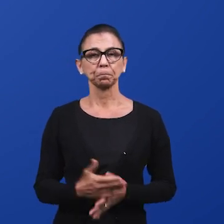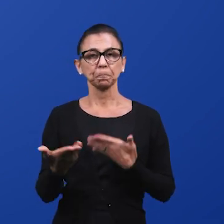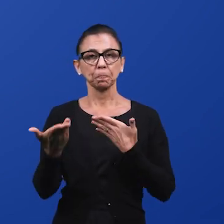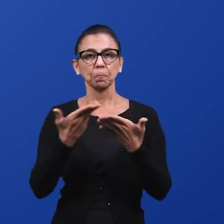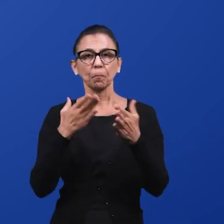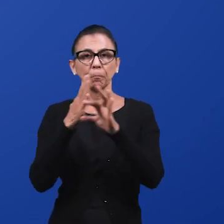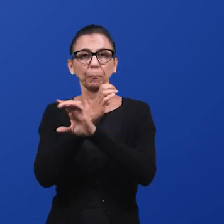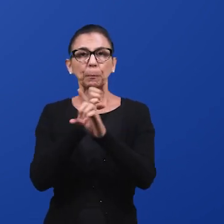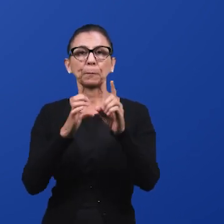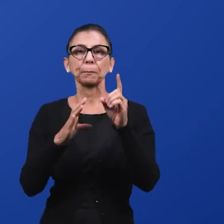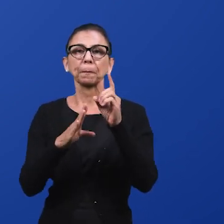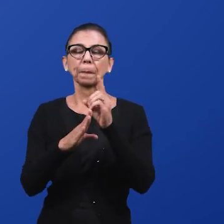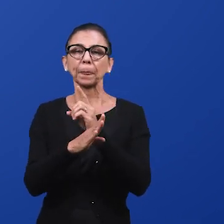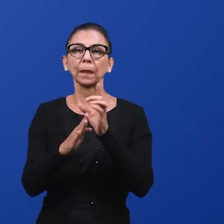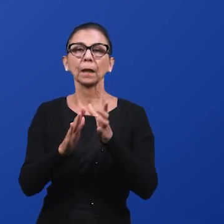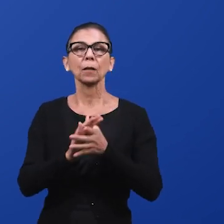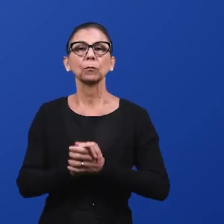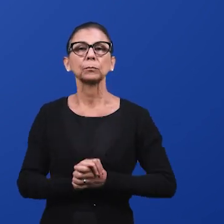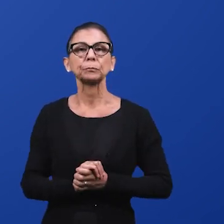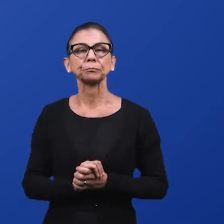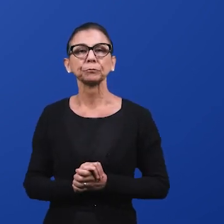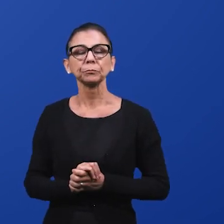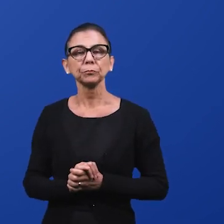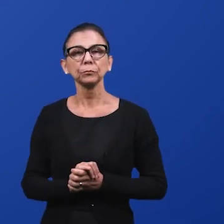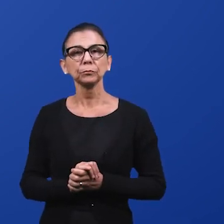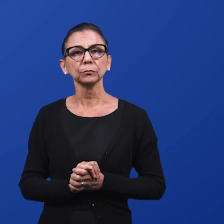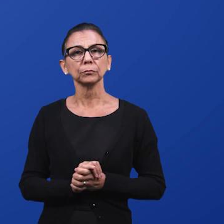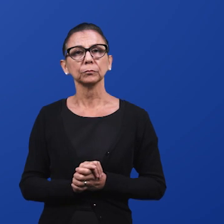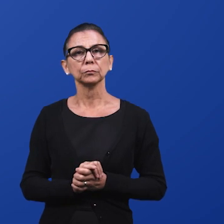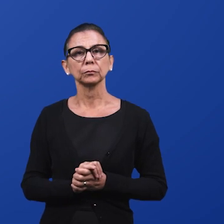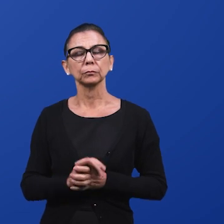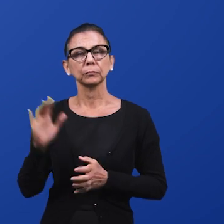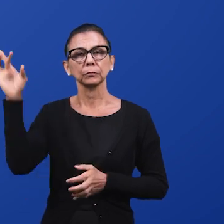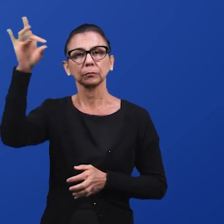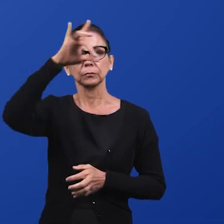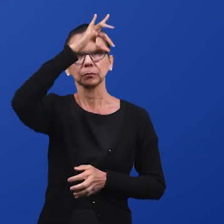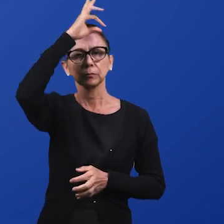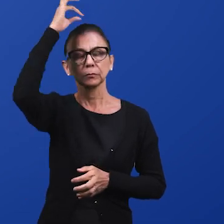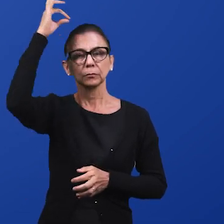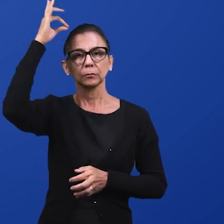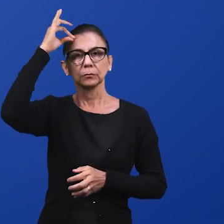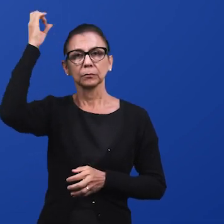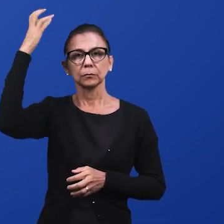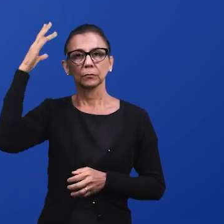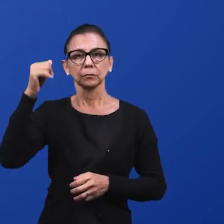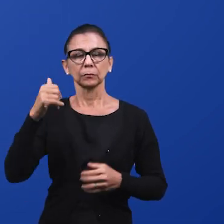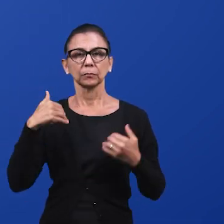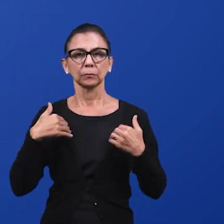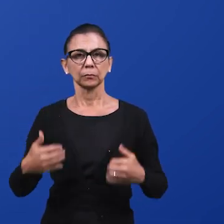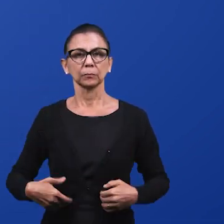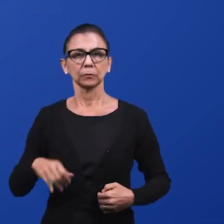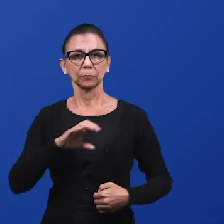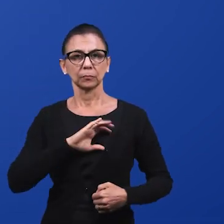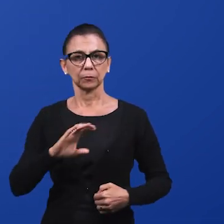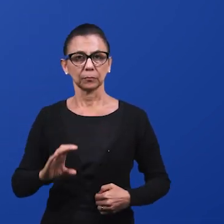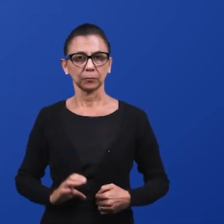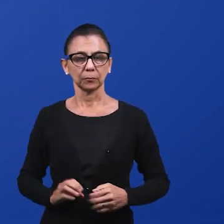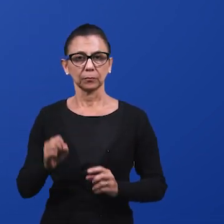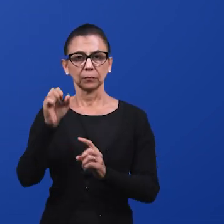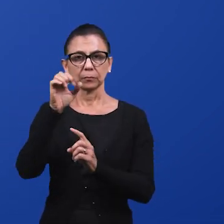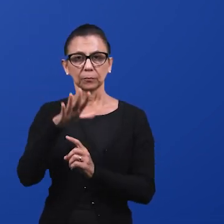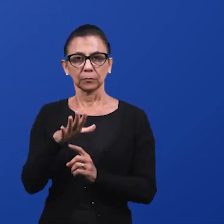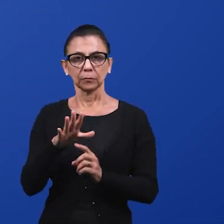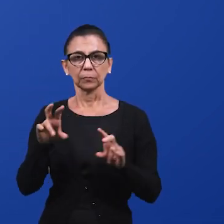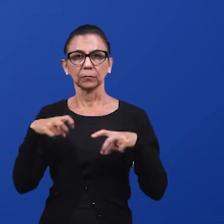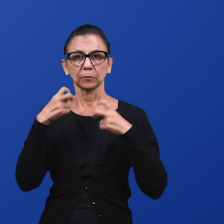10 da EBD, o Espírito Santo revelou para a Igreja, que é o corpo de Cristo, os recursos da graça, a oração, o